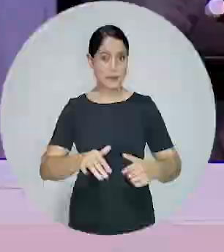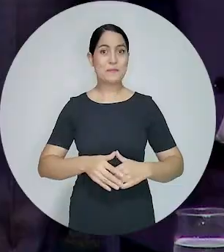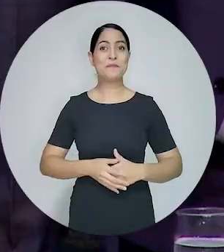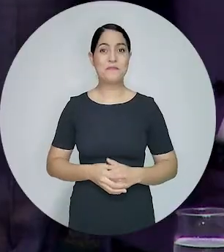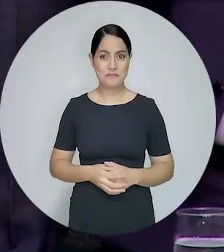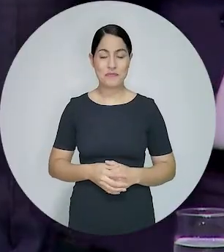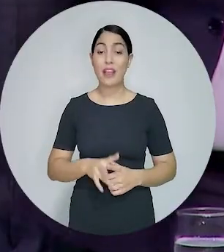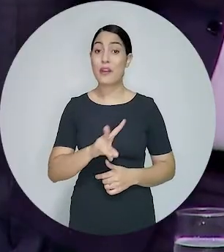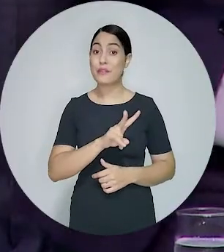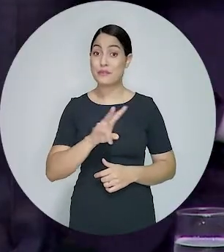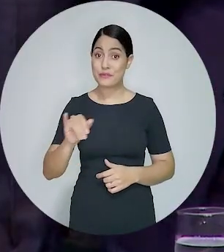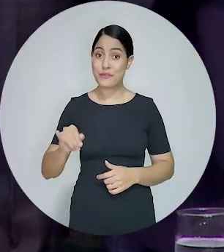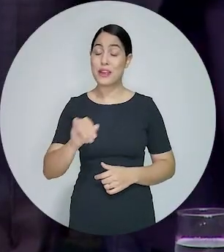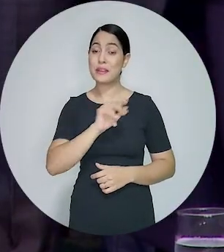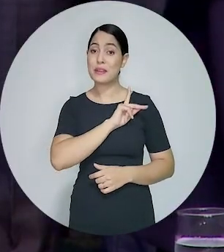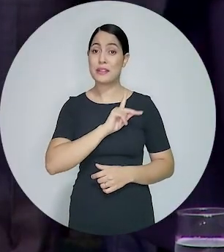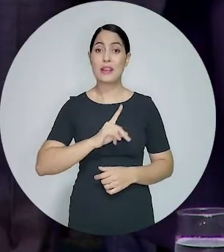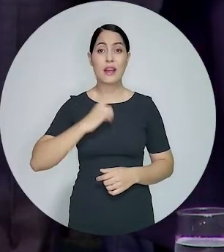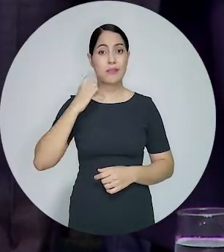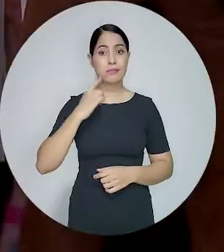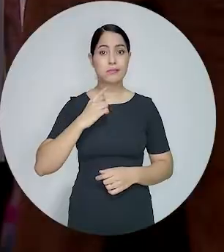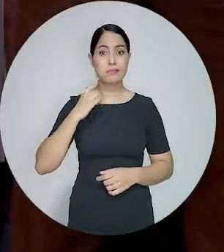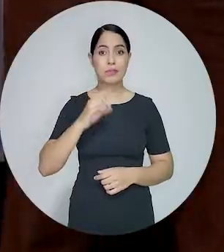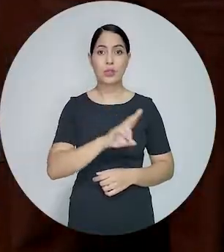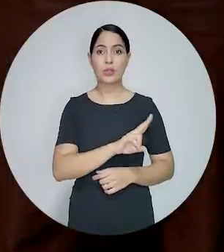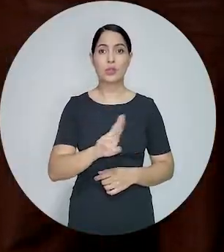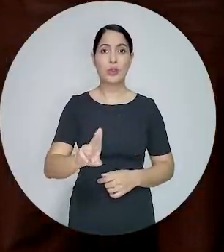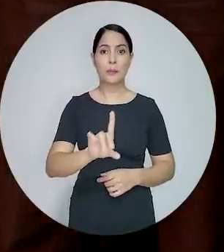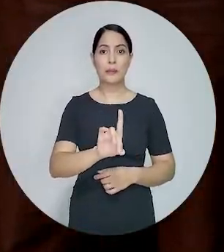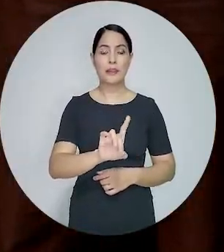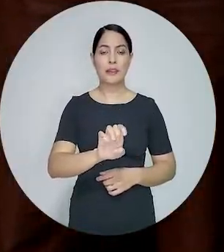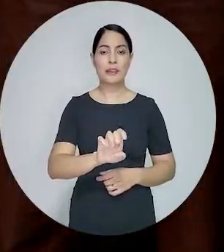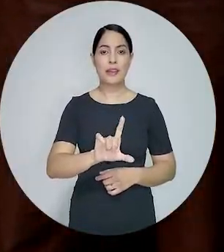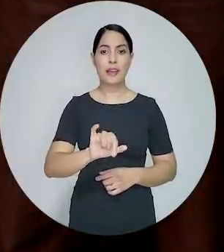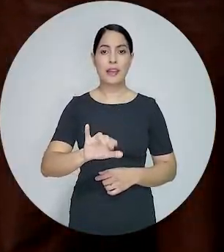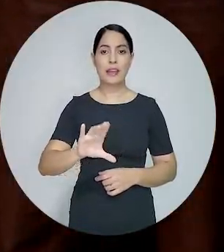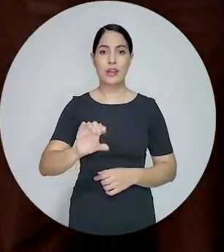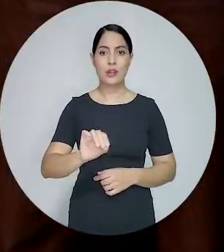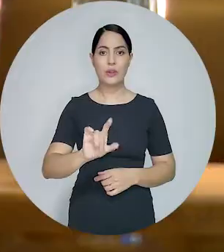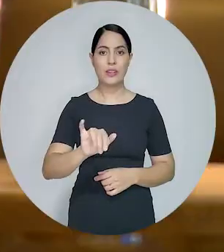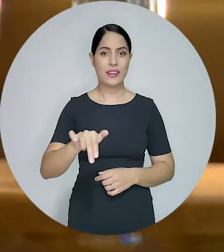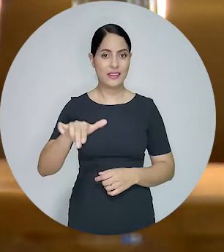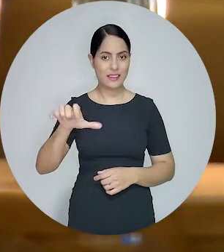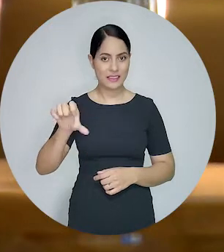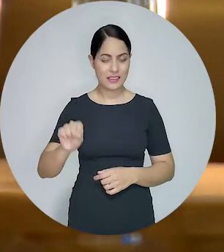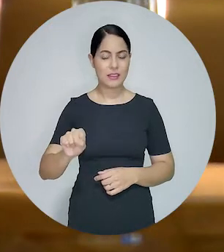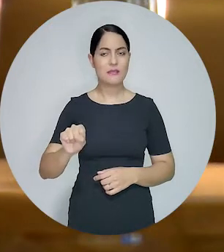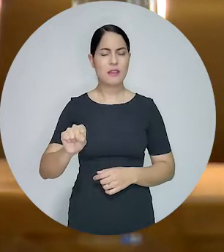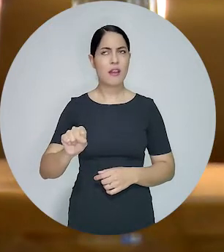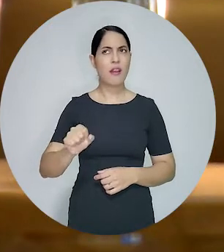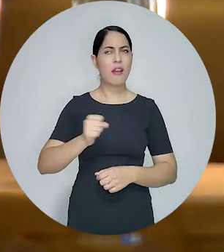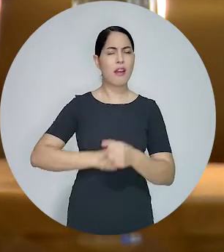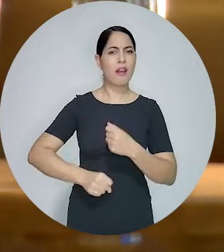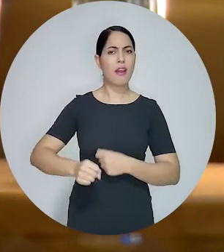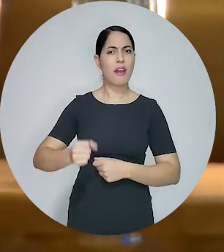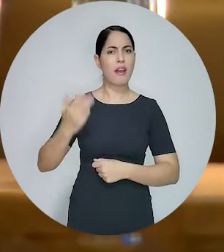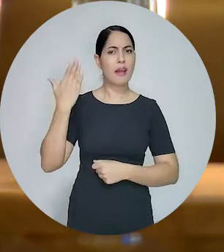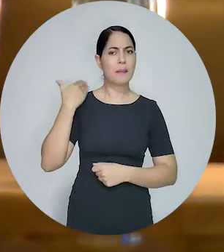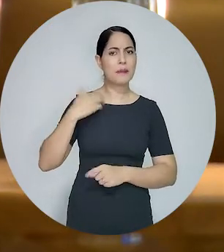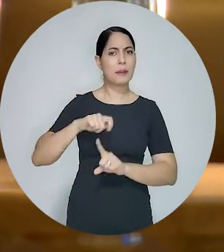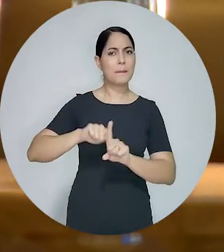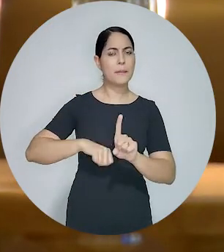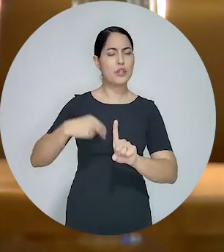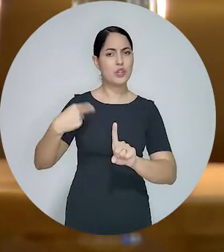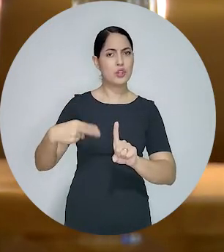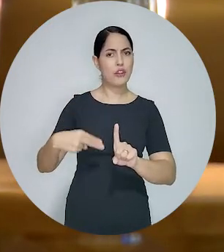Distrito Federal. A entidade será presidida pelo advogado Délio Lins e Silva Júnior, que foi reeleito em novembro do ano passado